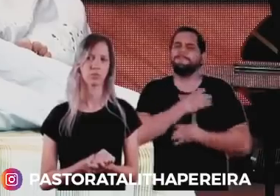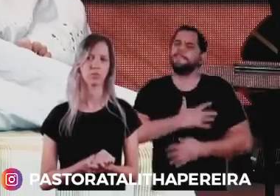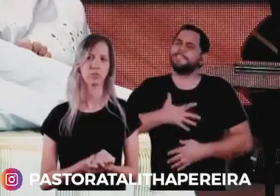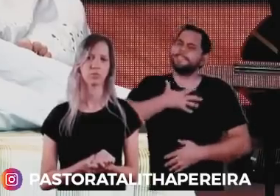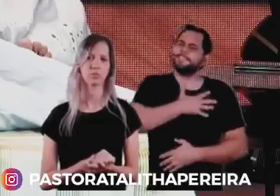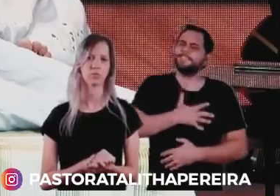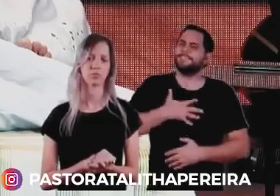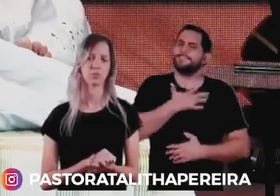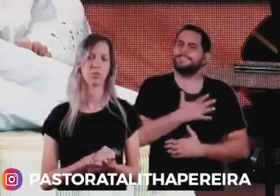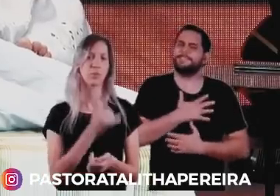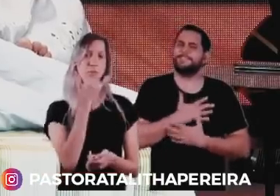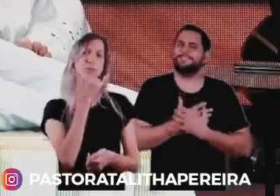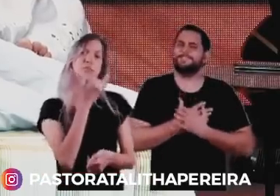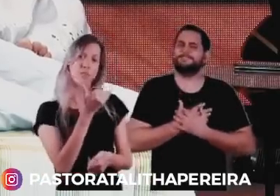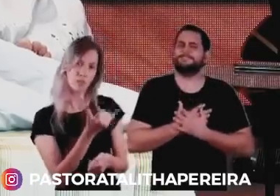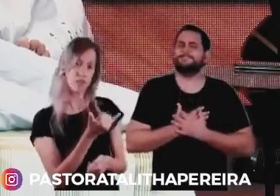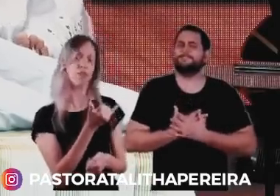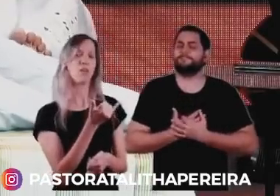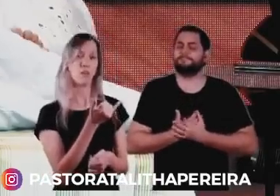prazer.